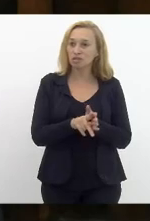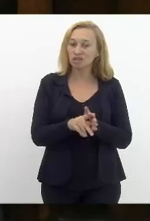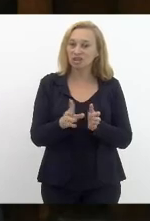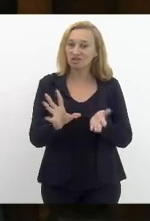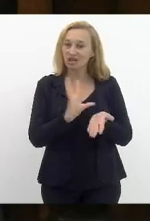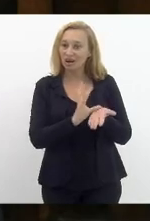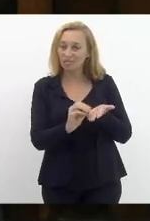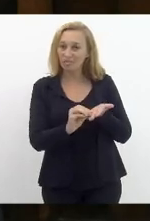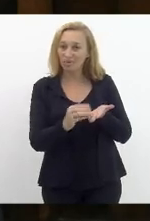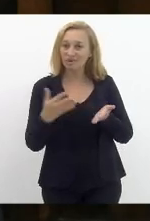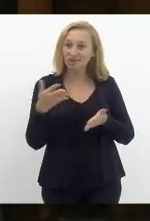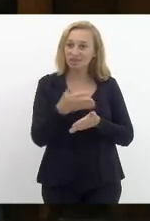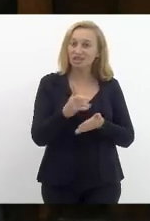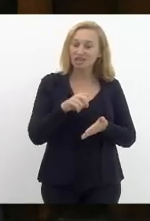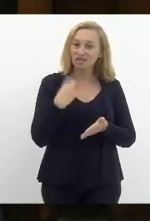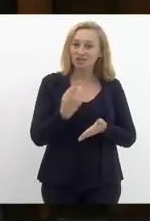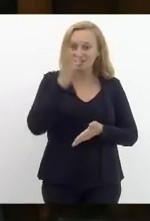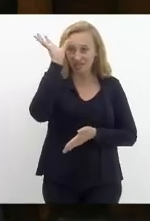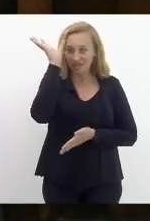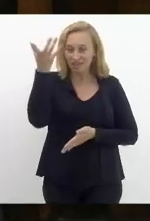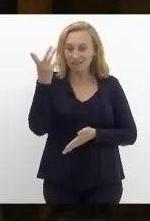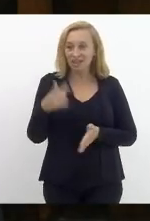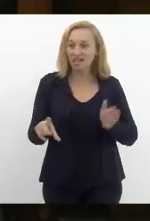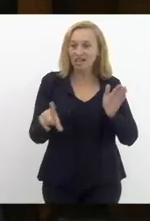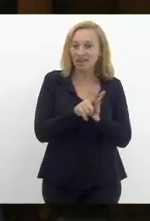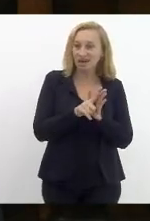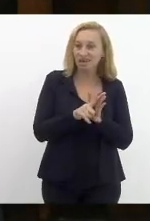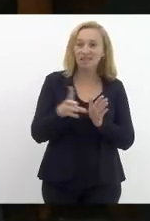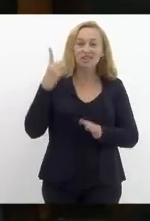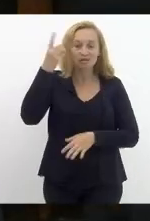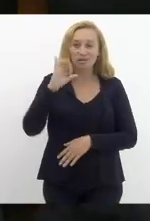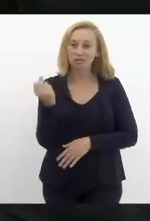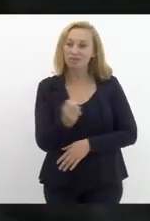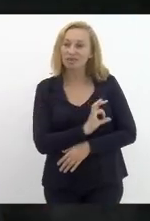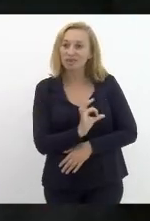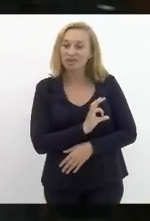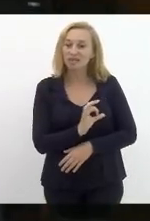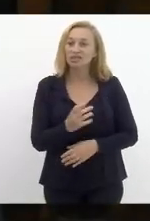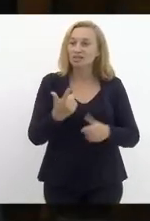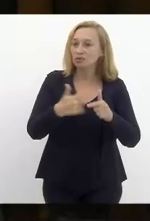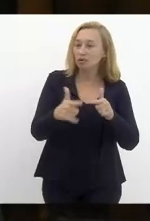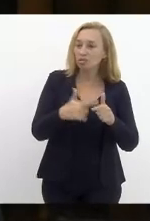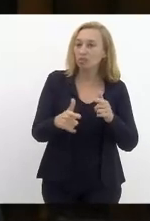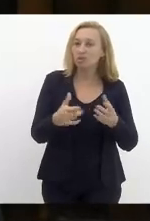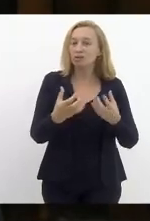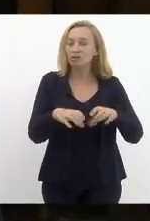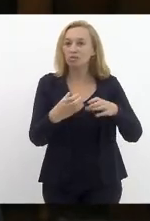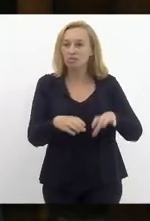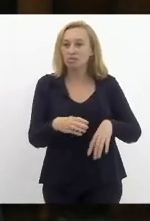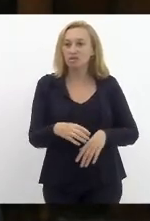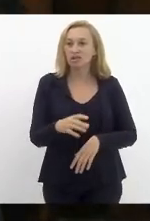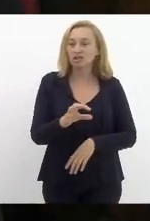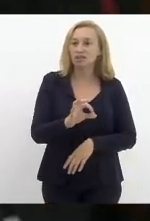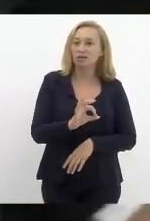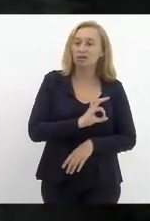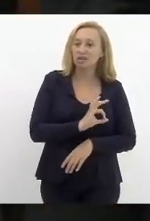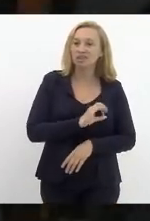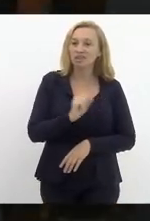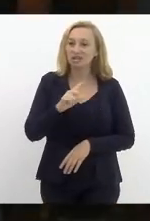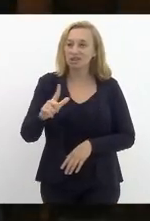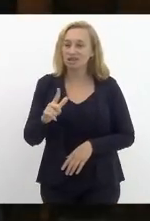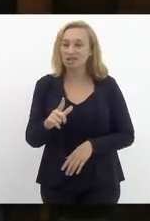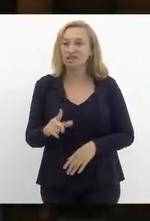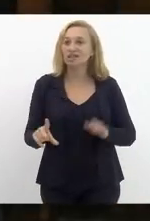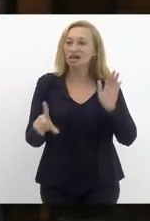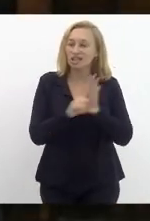pauta e a gente solucione, através da lei da deputada Marta Rocha, o problema do concurso da Polícia Civil e, através da